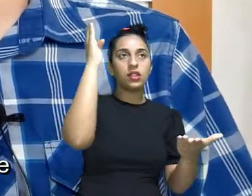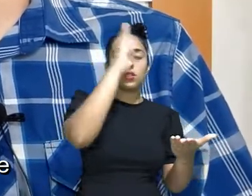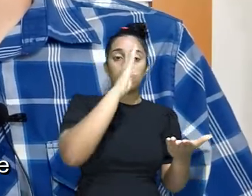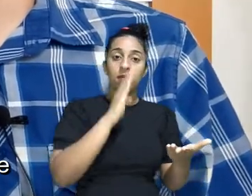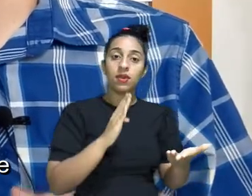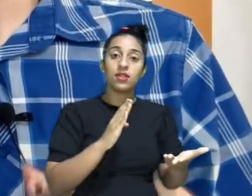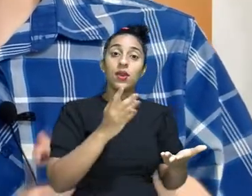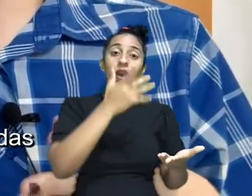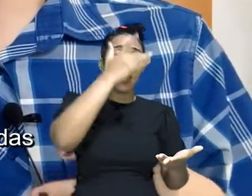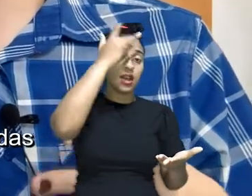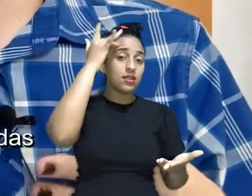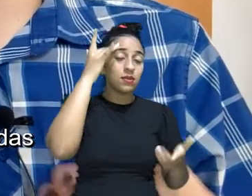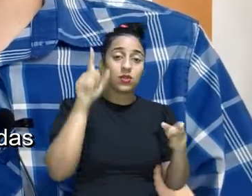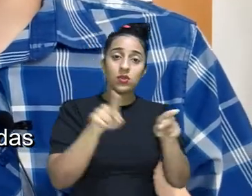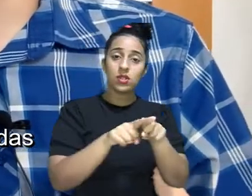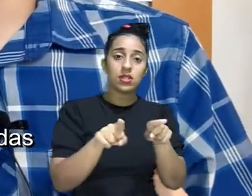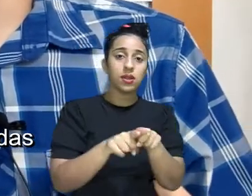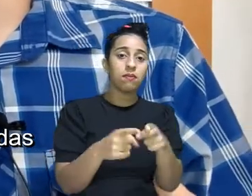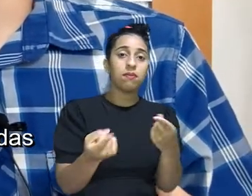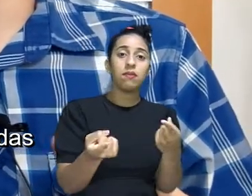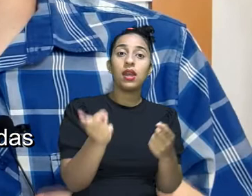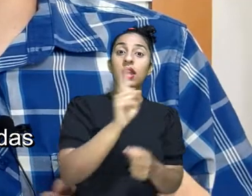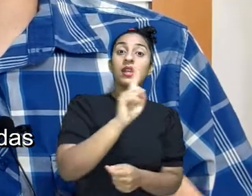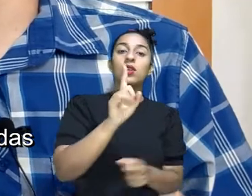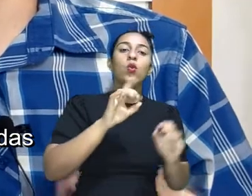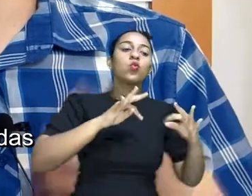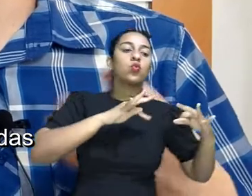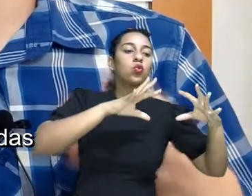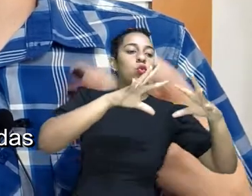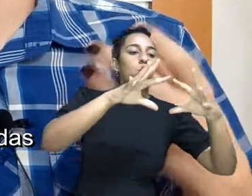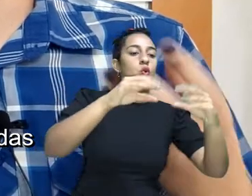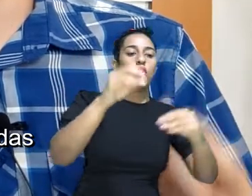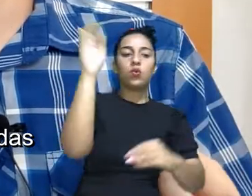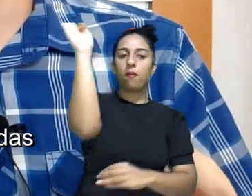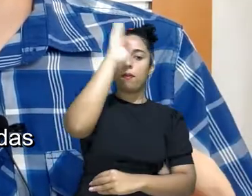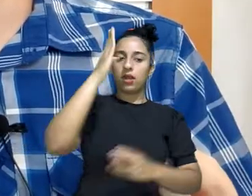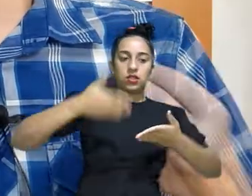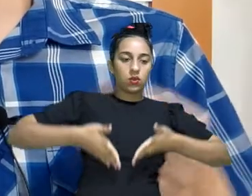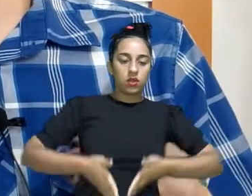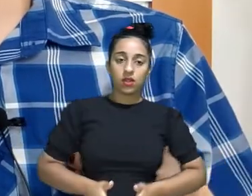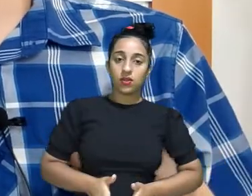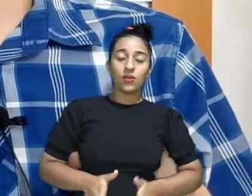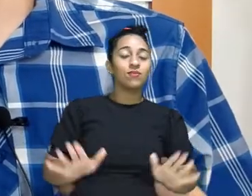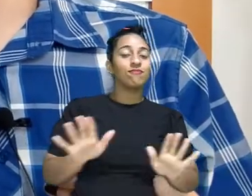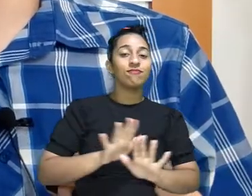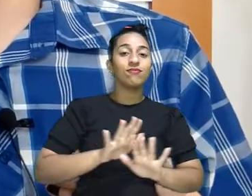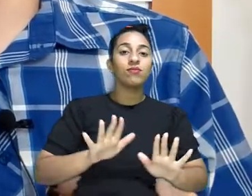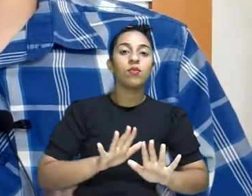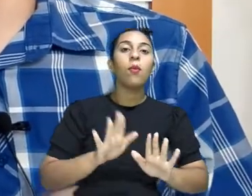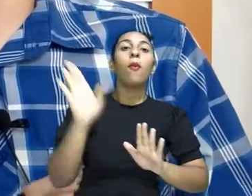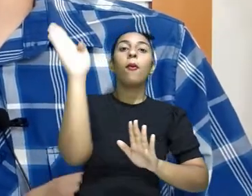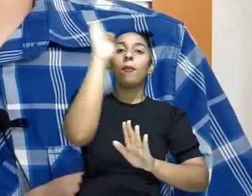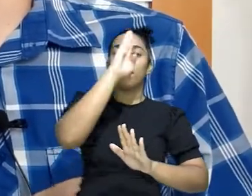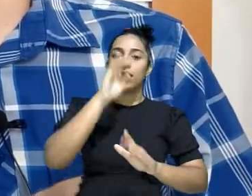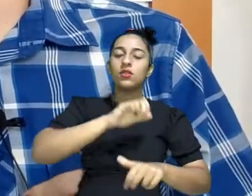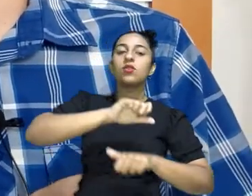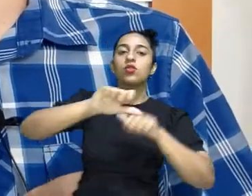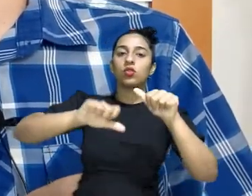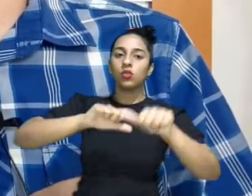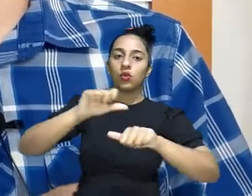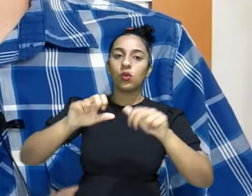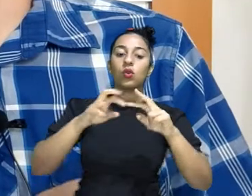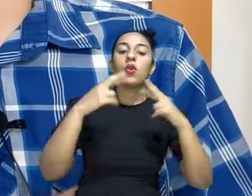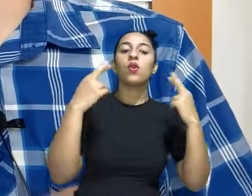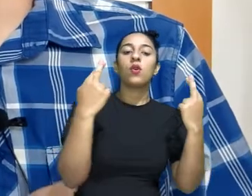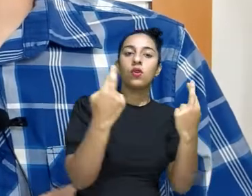entende por Brasil hoje e nem as pessoas se consideravam todas brasileiras o Brasil se tornou Reino Unido de Portugal